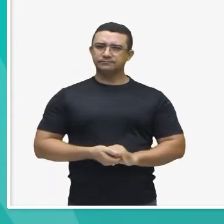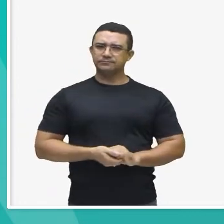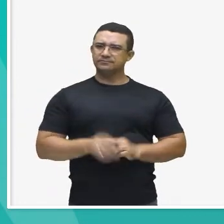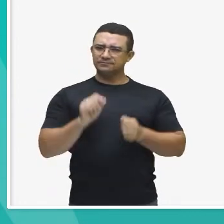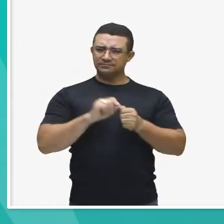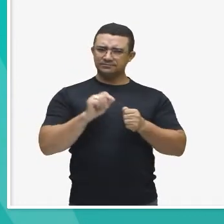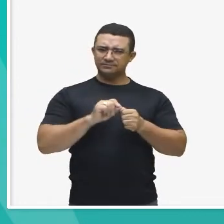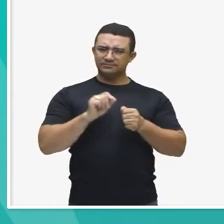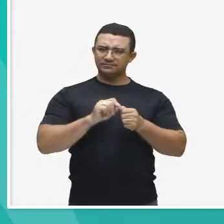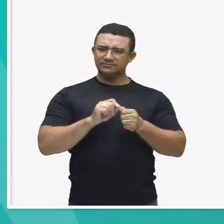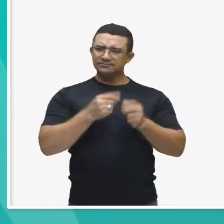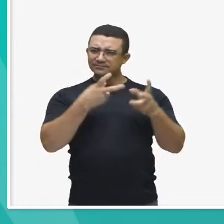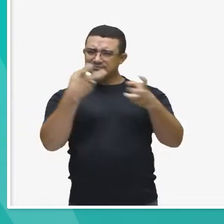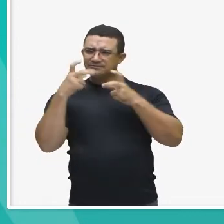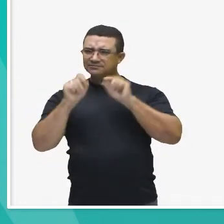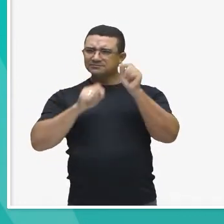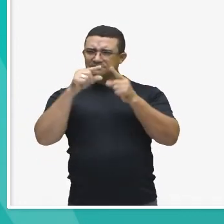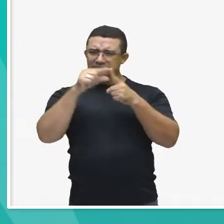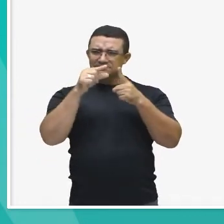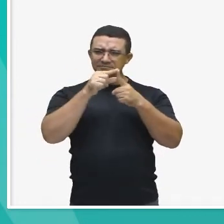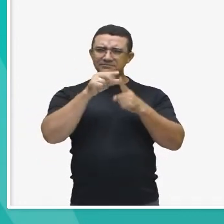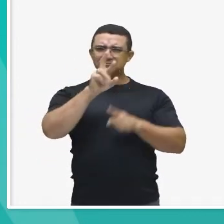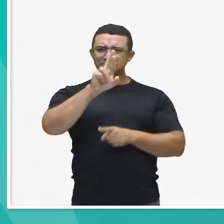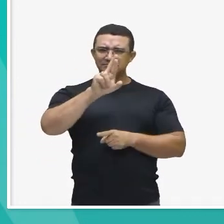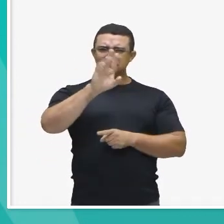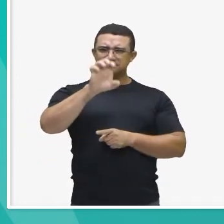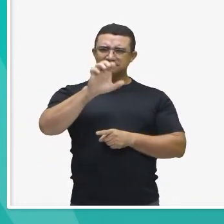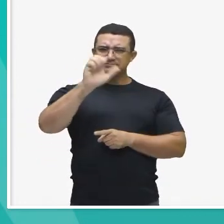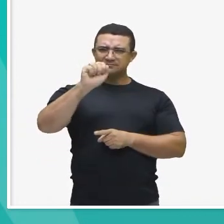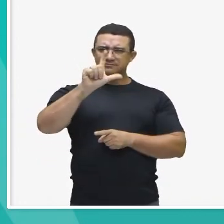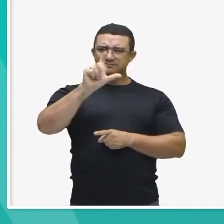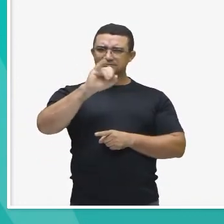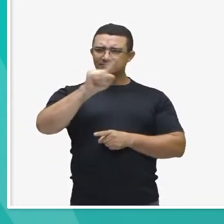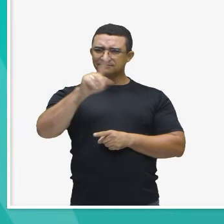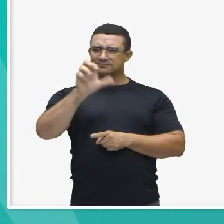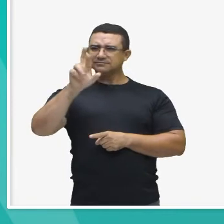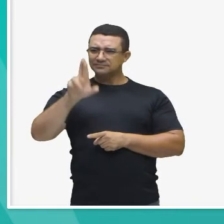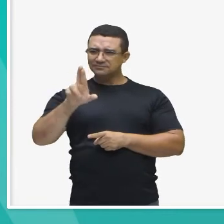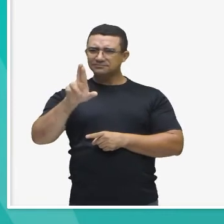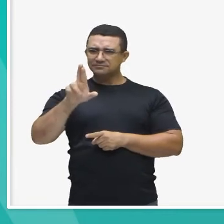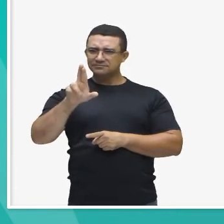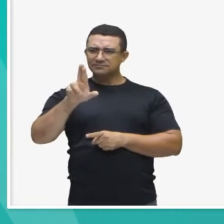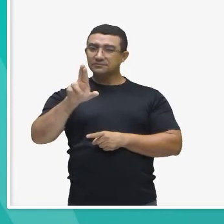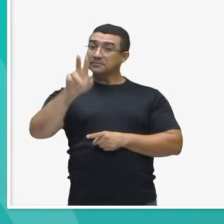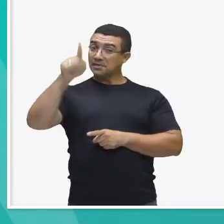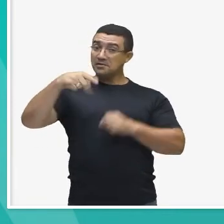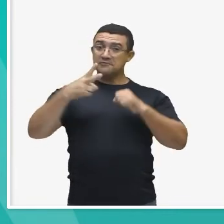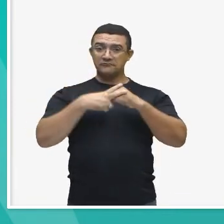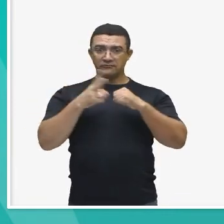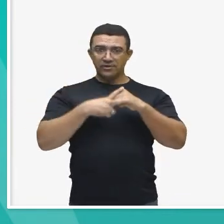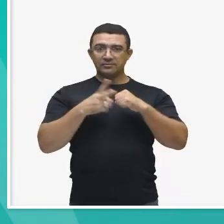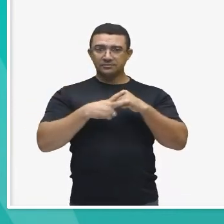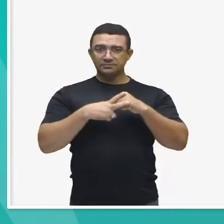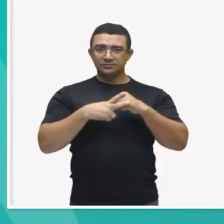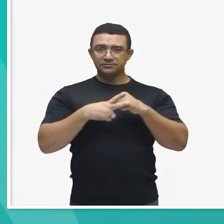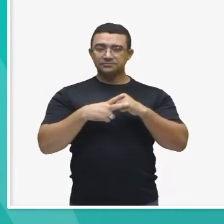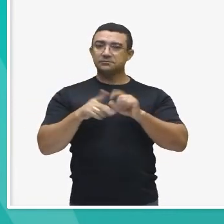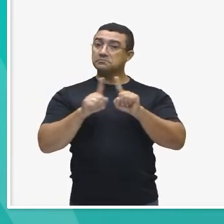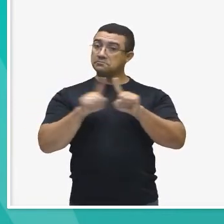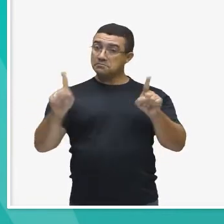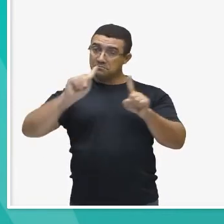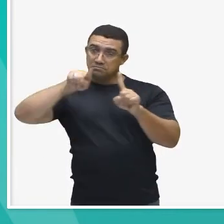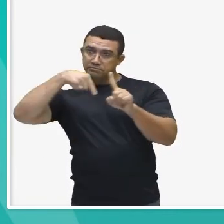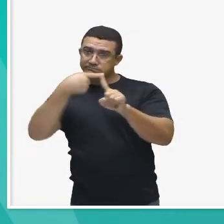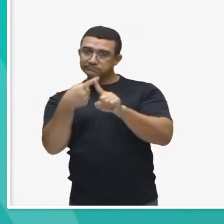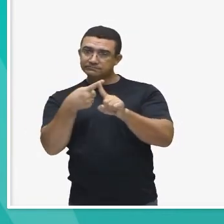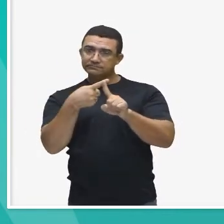realizar-se-á. Observem aí que realizar é um verbo que está na forma do infinitivo. Mas